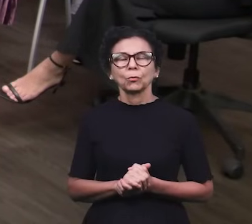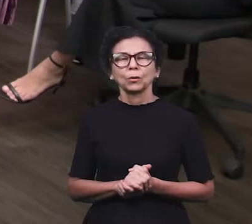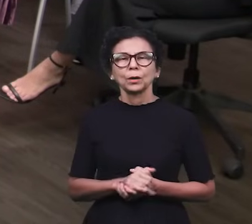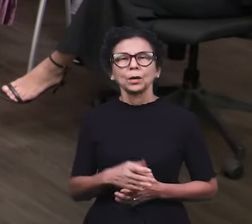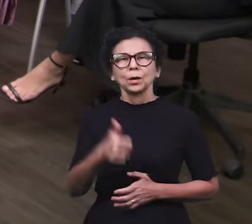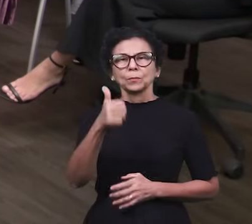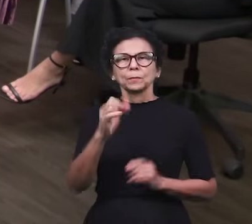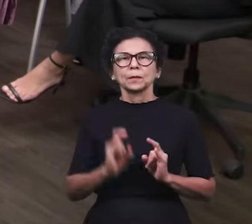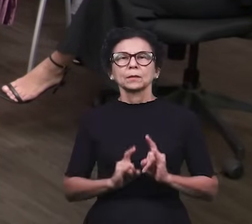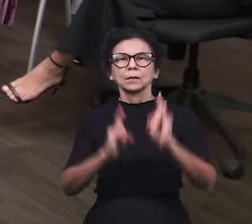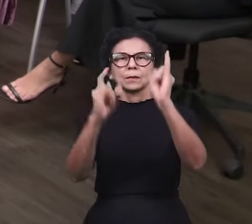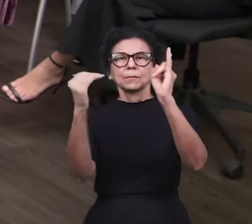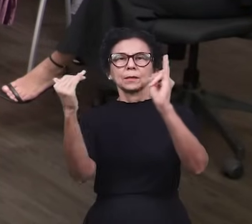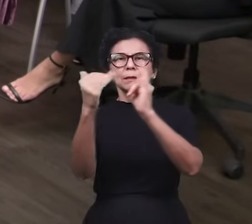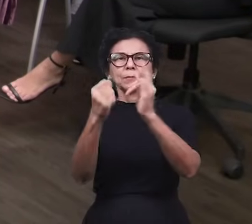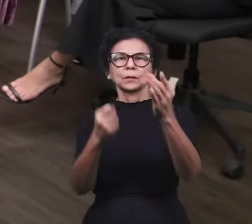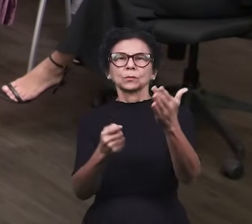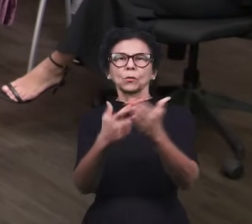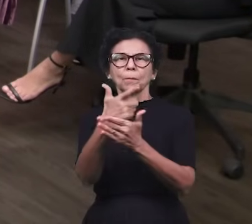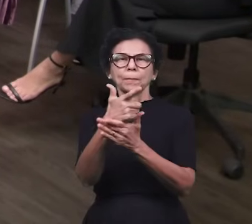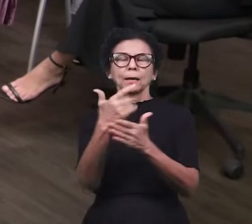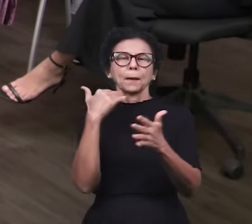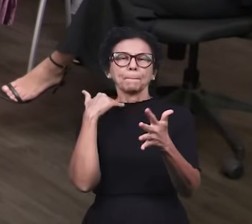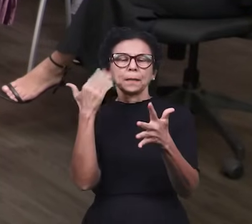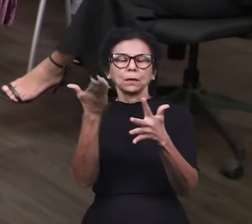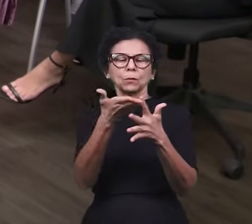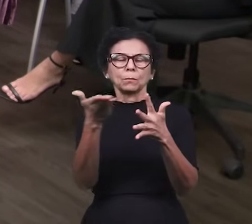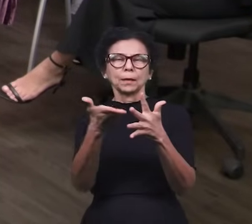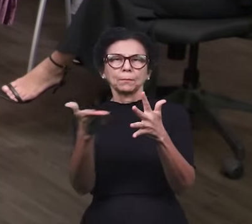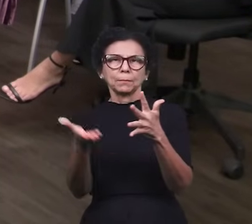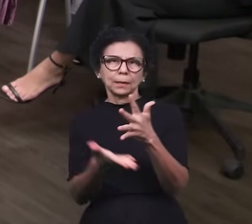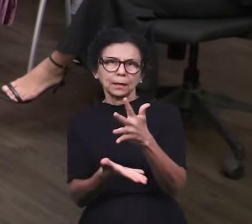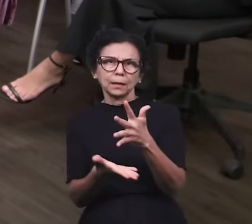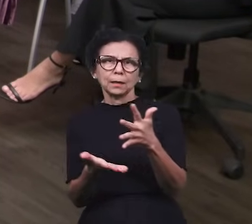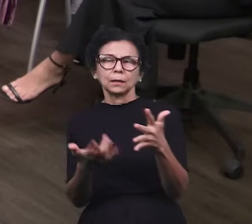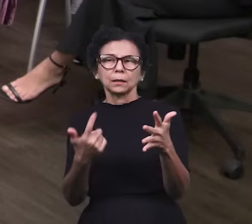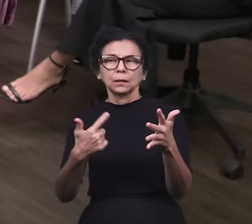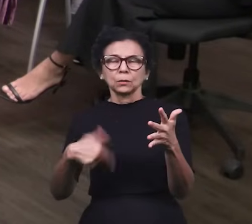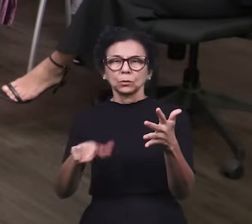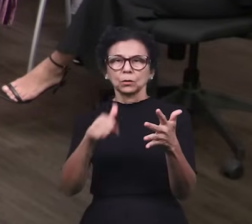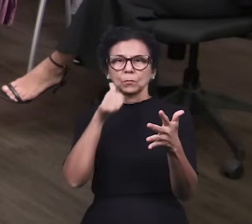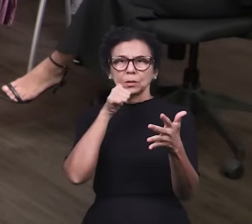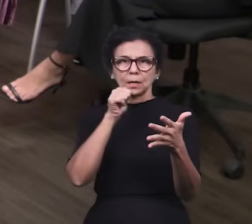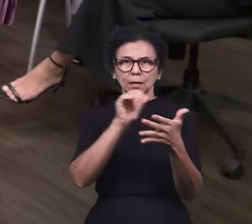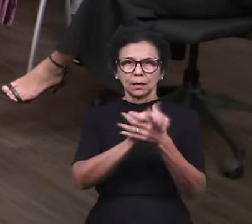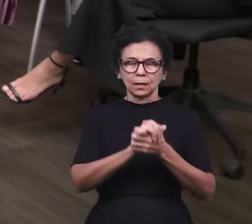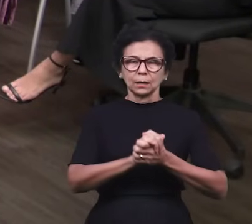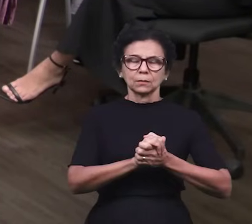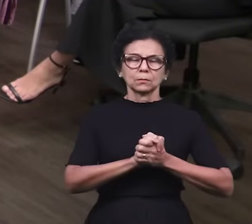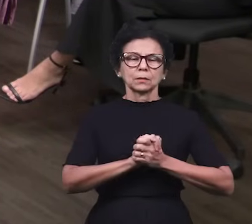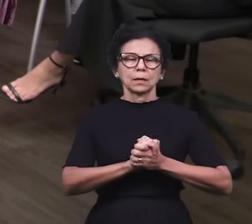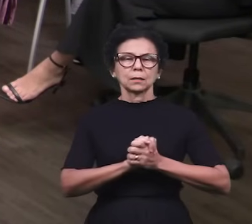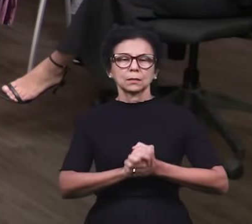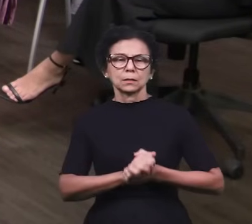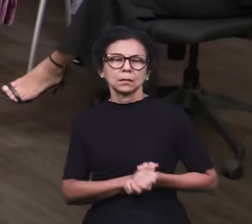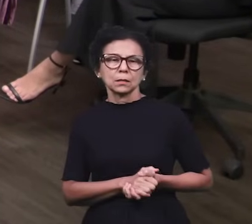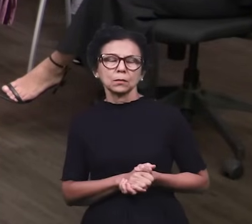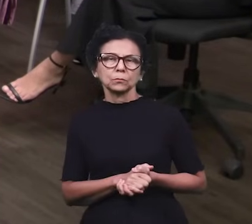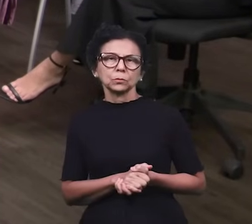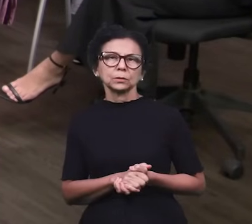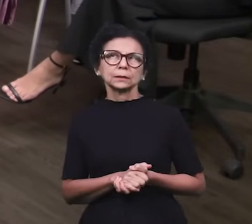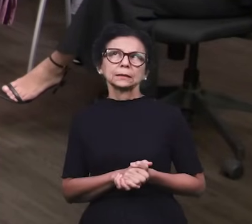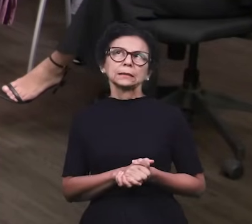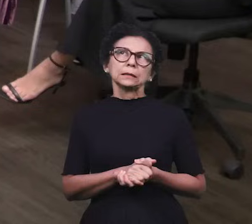o primeiro apartamento, né? Já casado, nós fomos financiar, fomos lá e tudo mais,